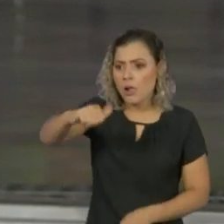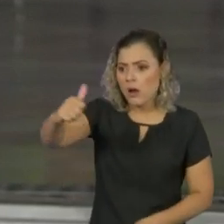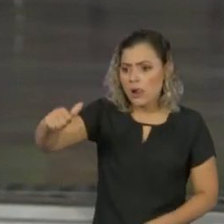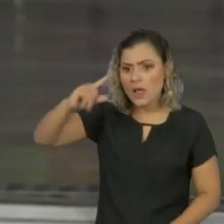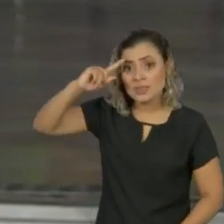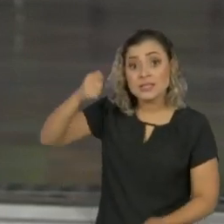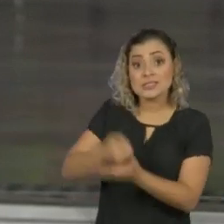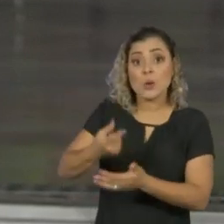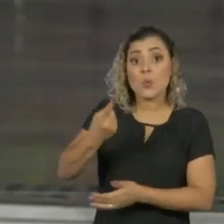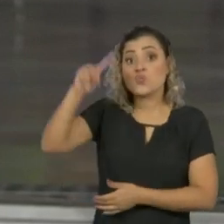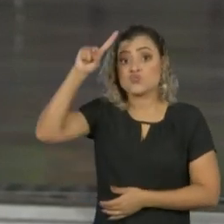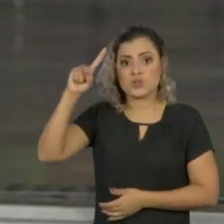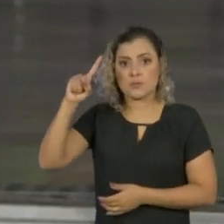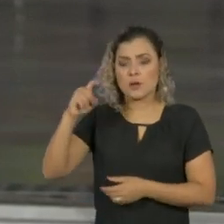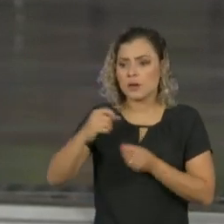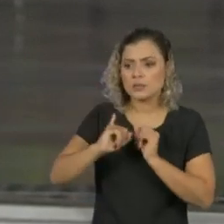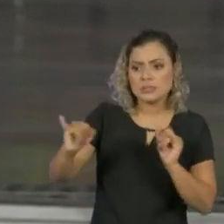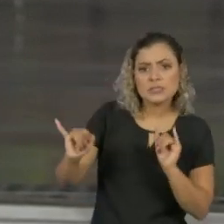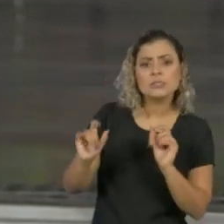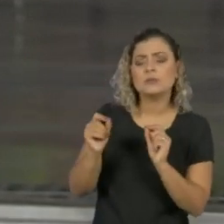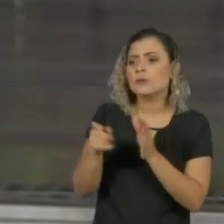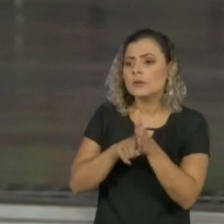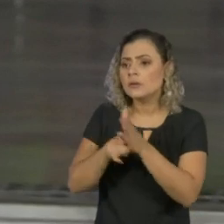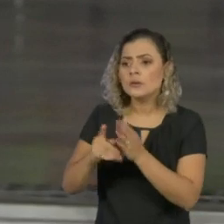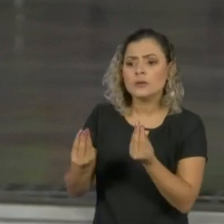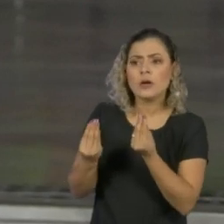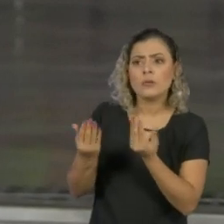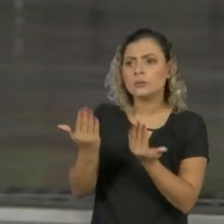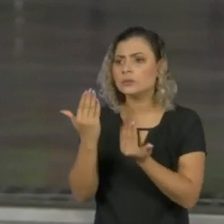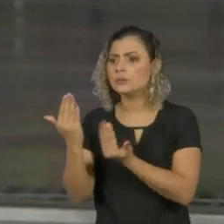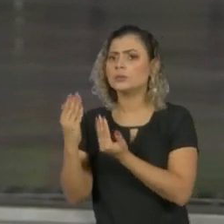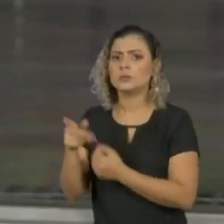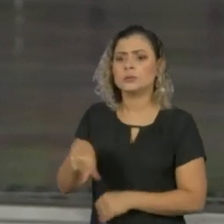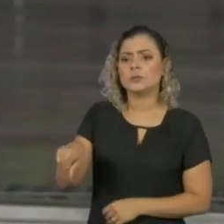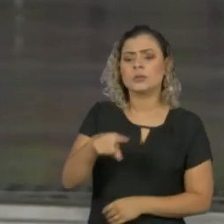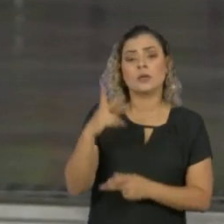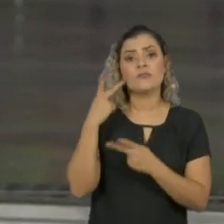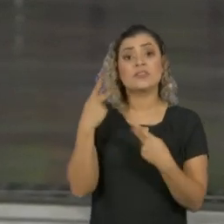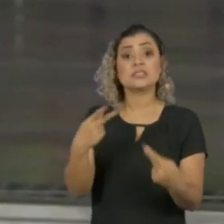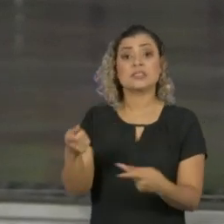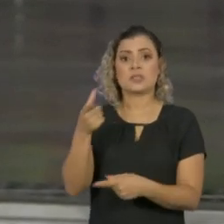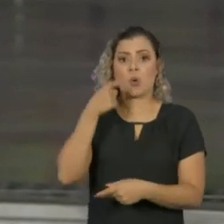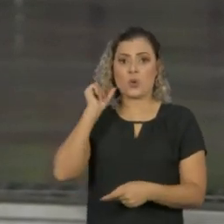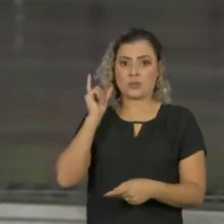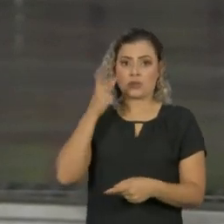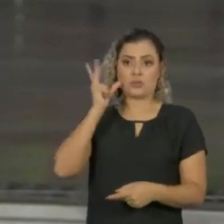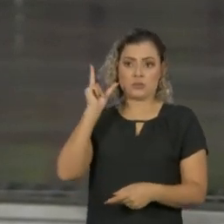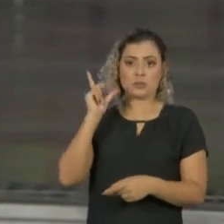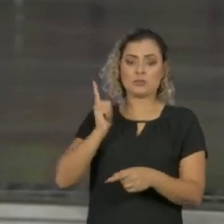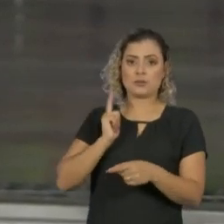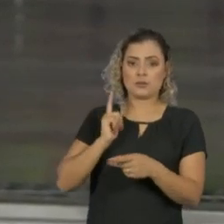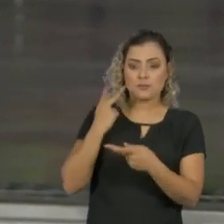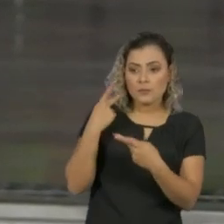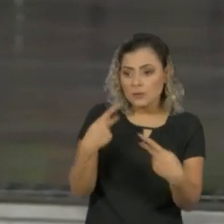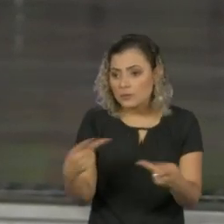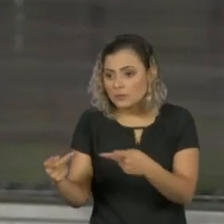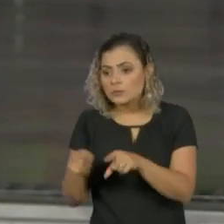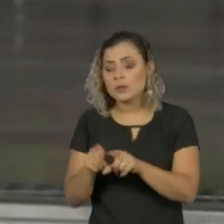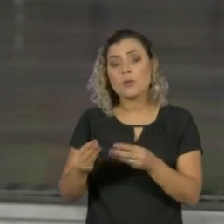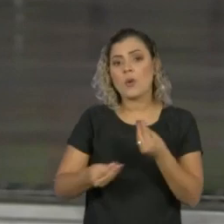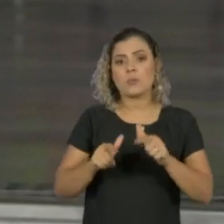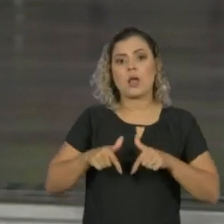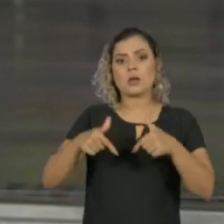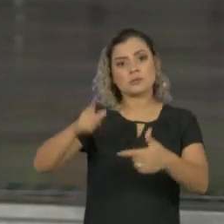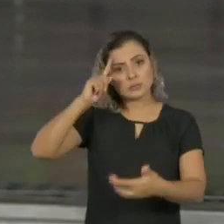então, daquilo que deve ser o laudo investigatório das duas visitas que foram feitas e, em seguida, a adoção de medidas em